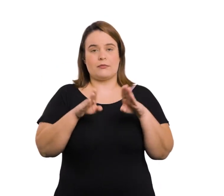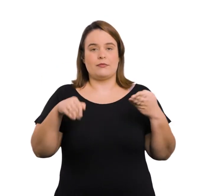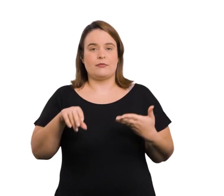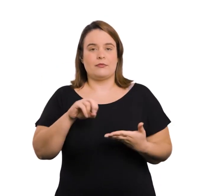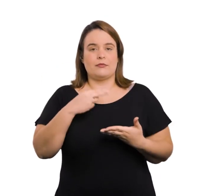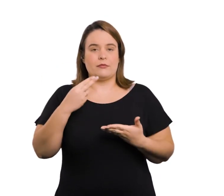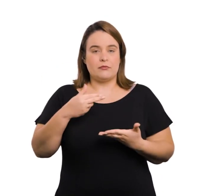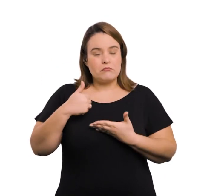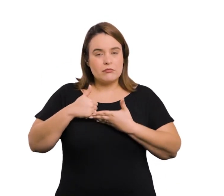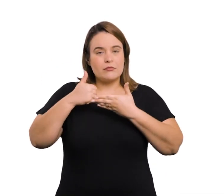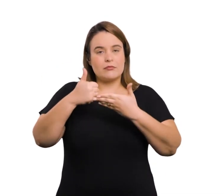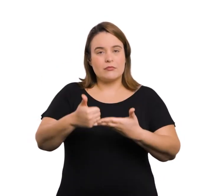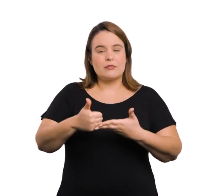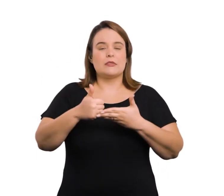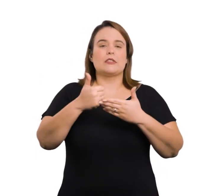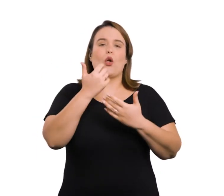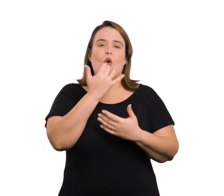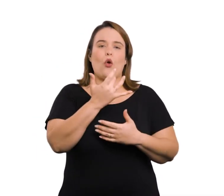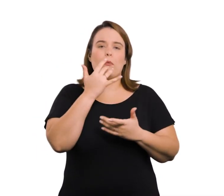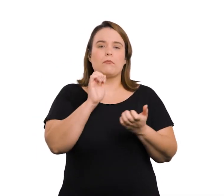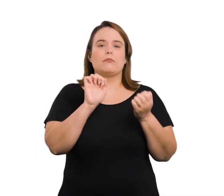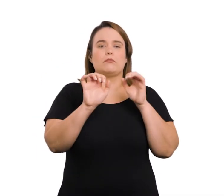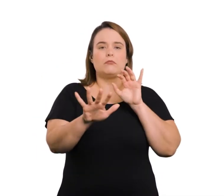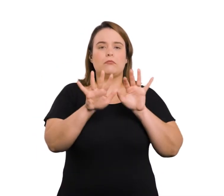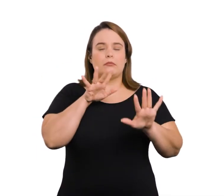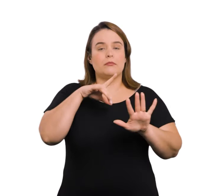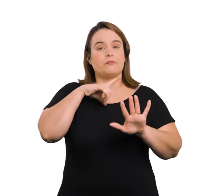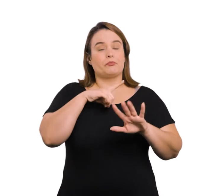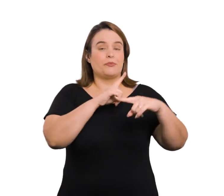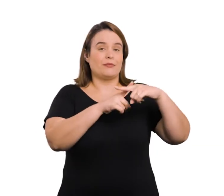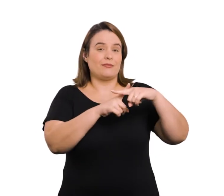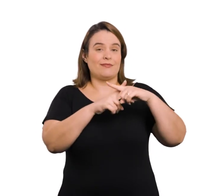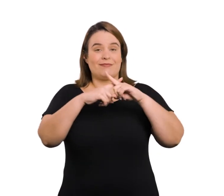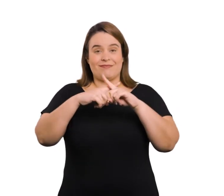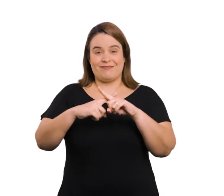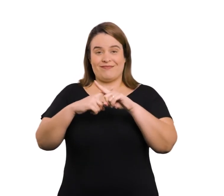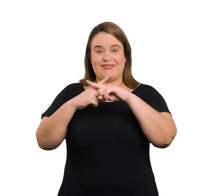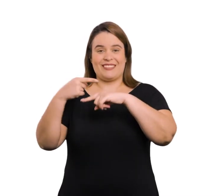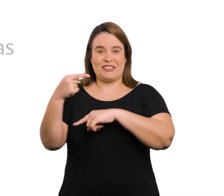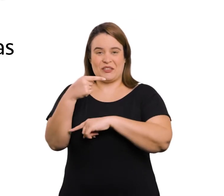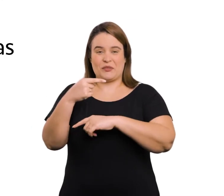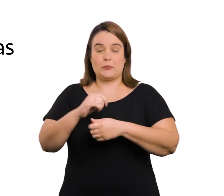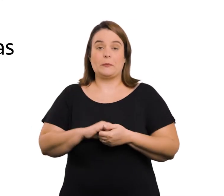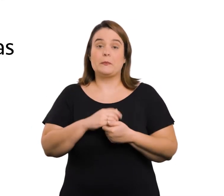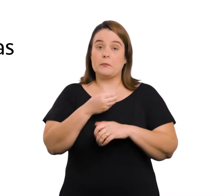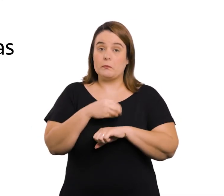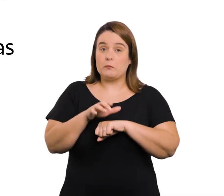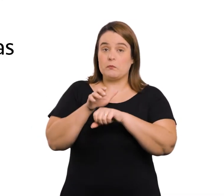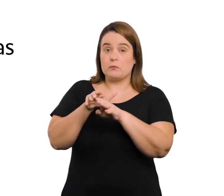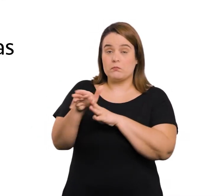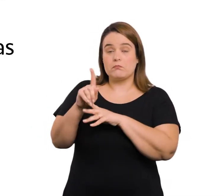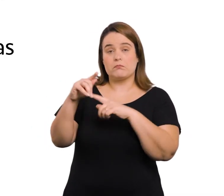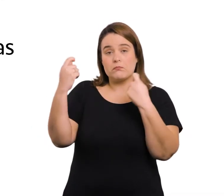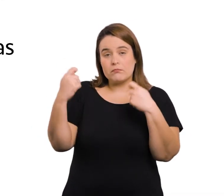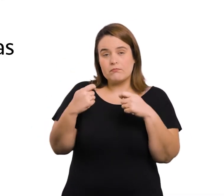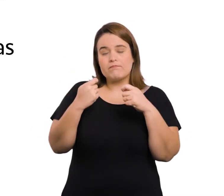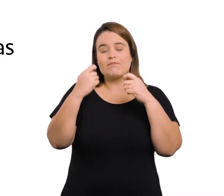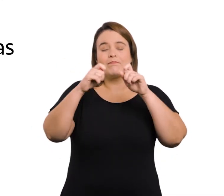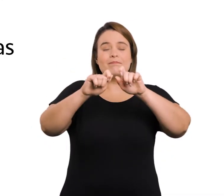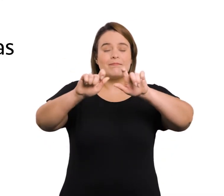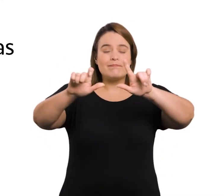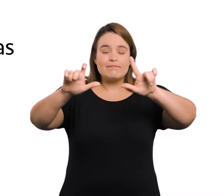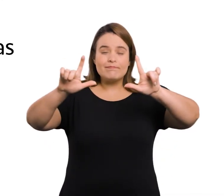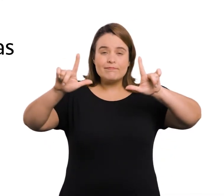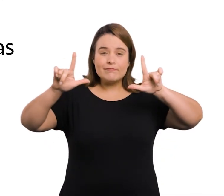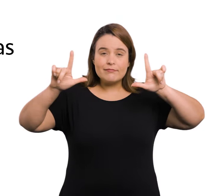possuem recursos de ampliação, contraste de cor, negativo versus positivo. É indicado para quem necessita de